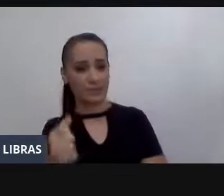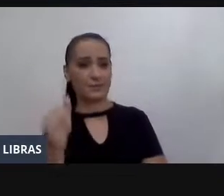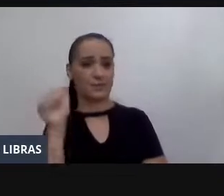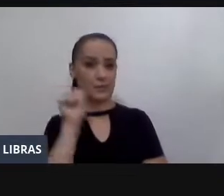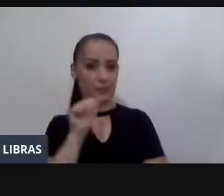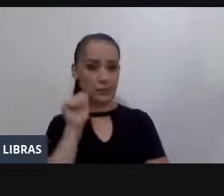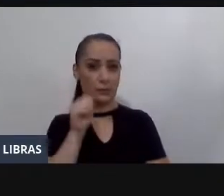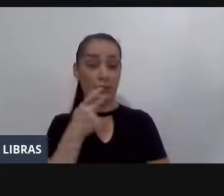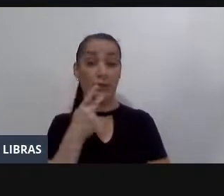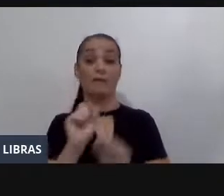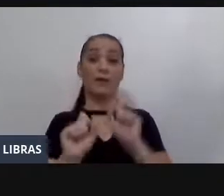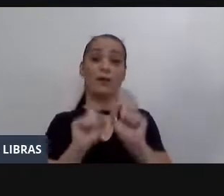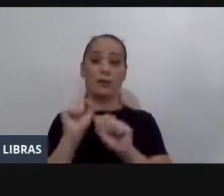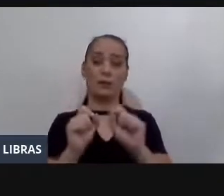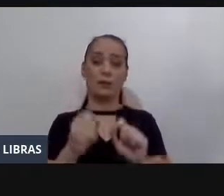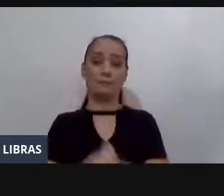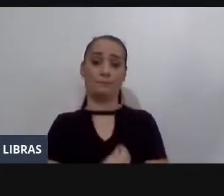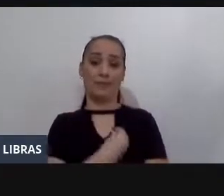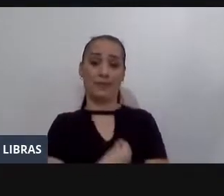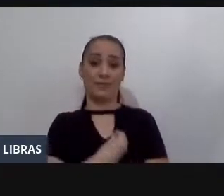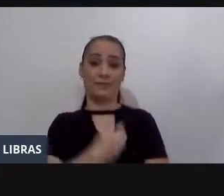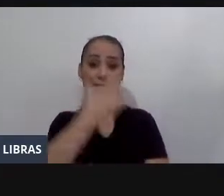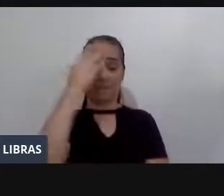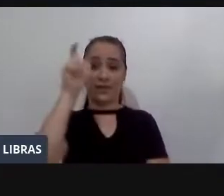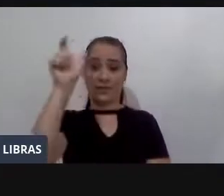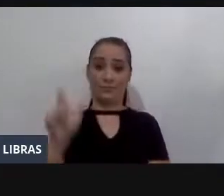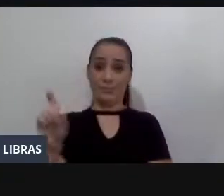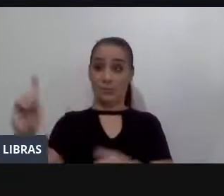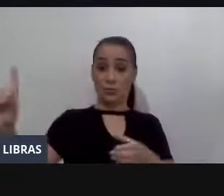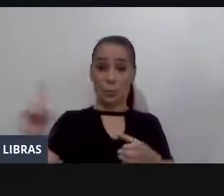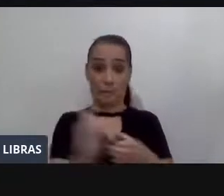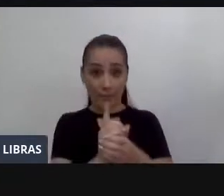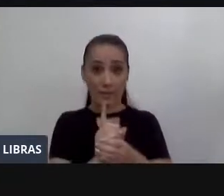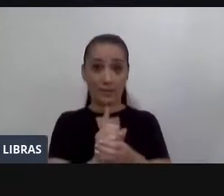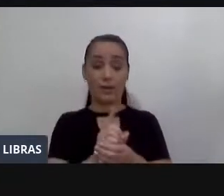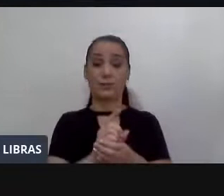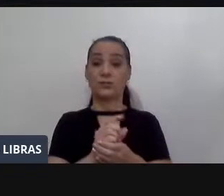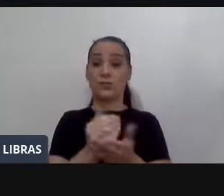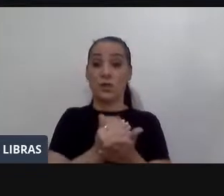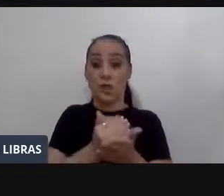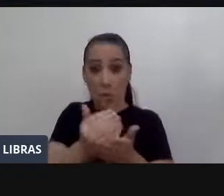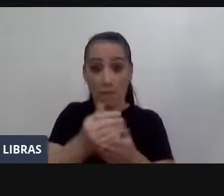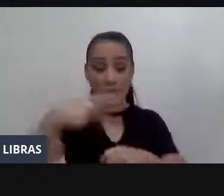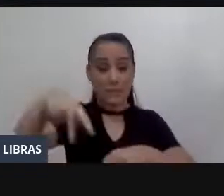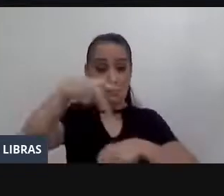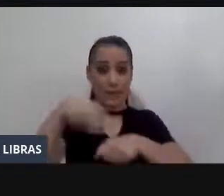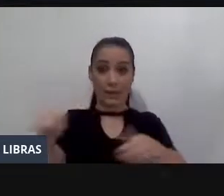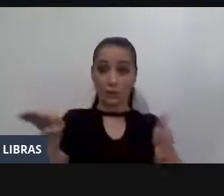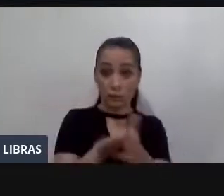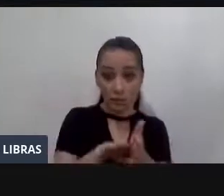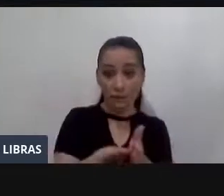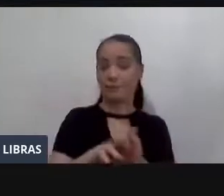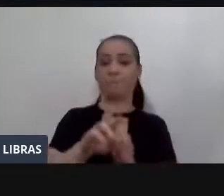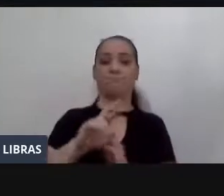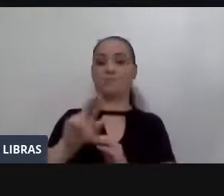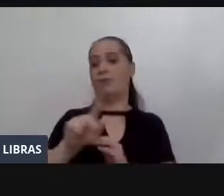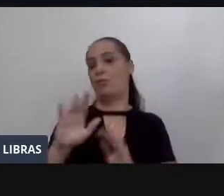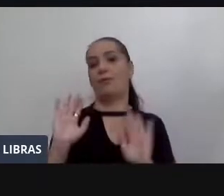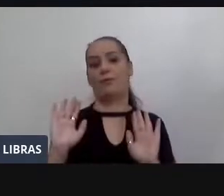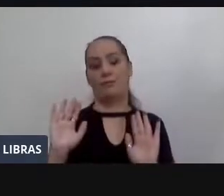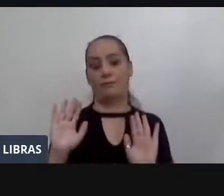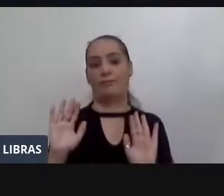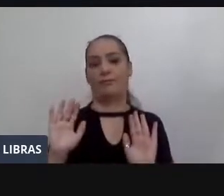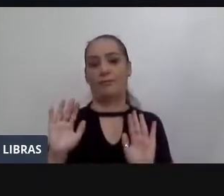é que a vida do migrante não começa quando ela chega, então, no país de acolhida, né? É isso. Então, essas pessoas têm toda